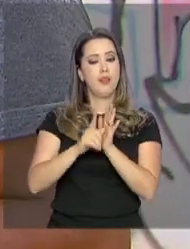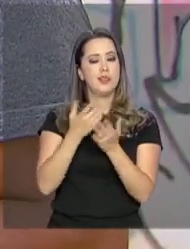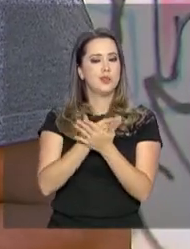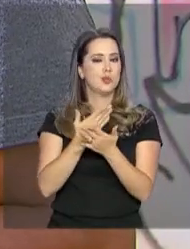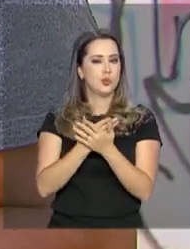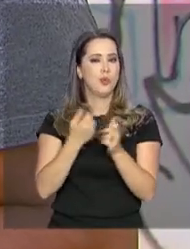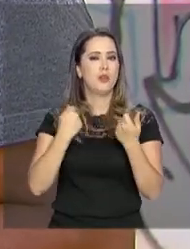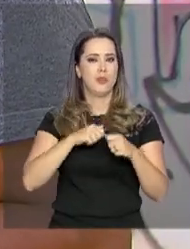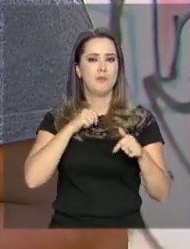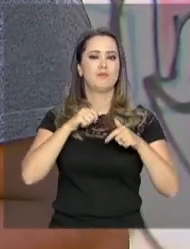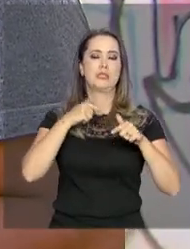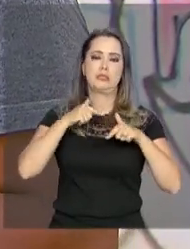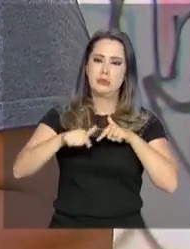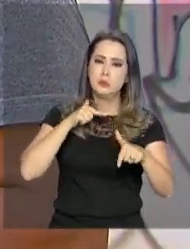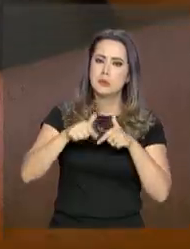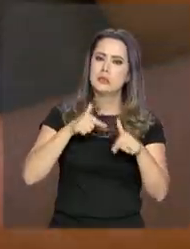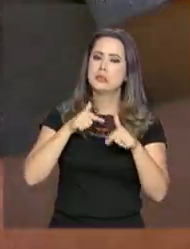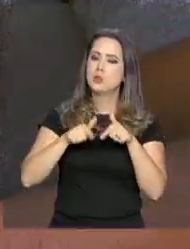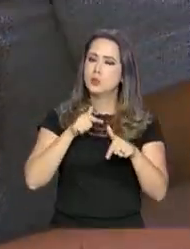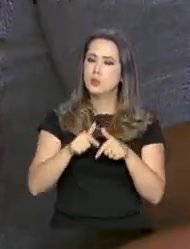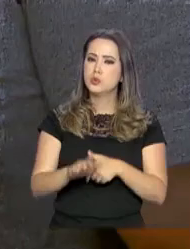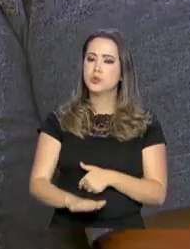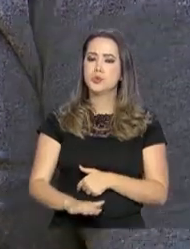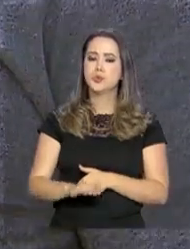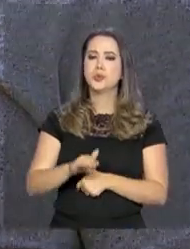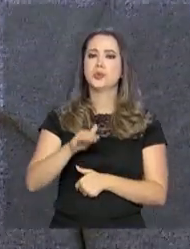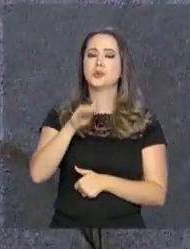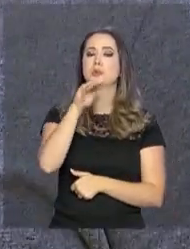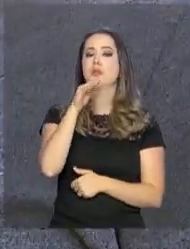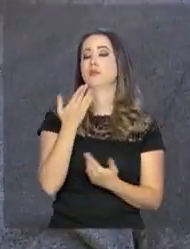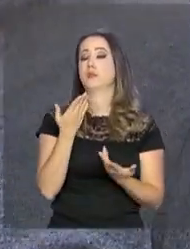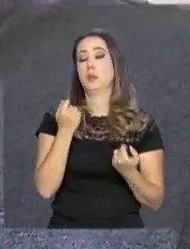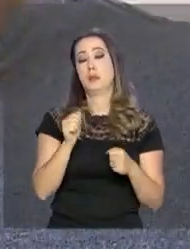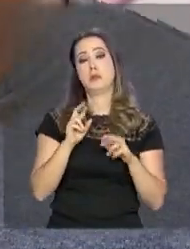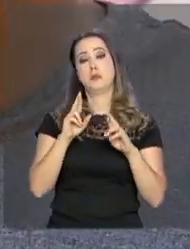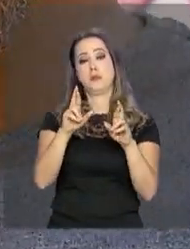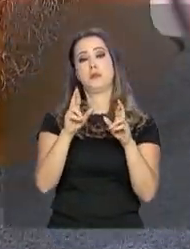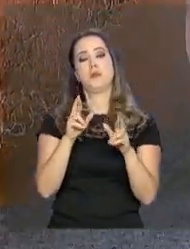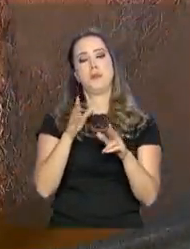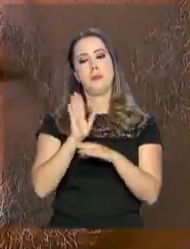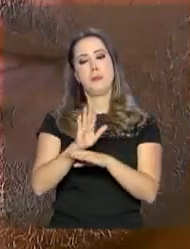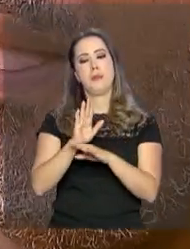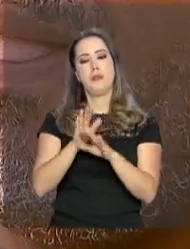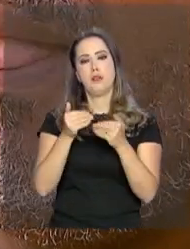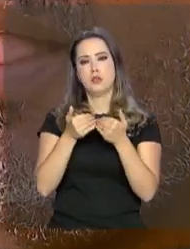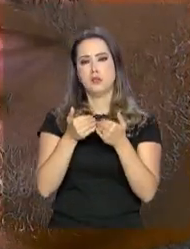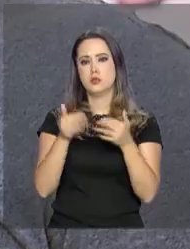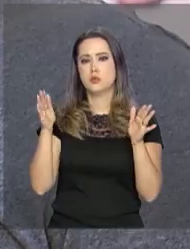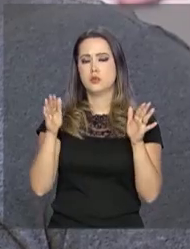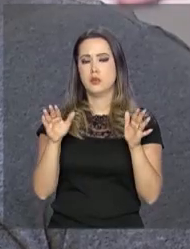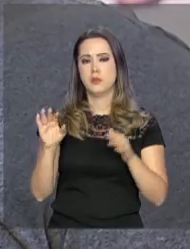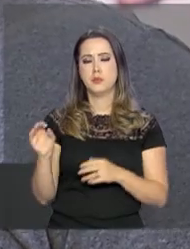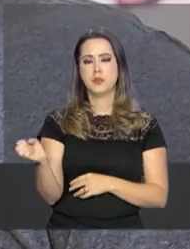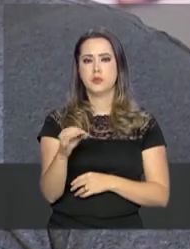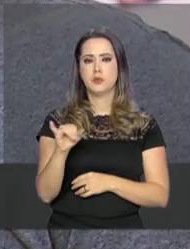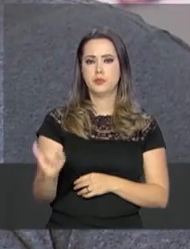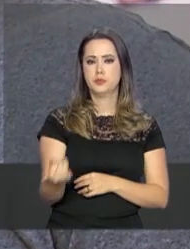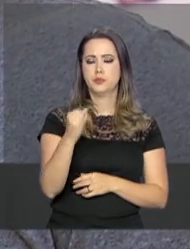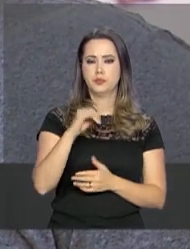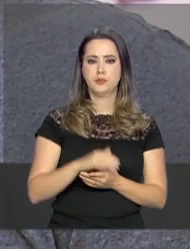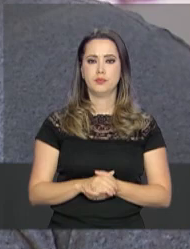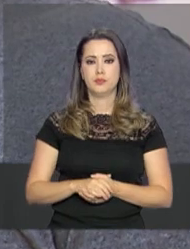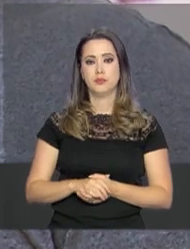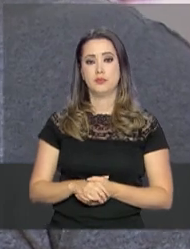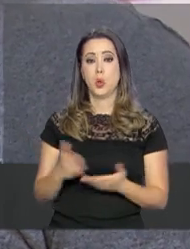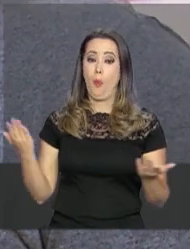porque precisou trabalhar desde cedo para ajudar a família espera que o exame abra novas portas a minha meta mesmo